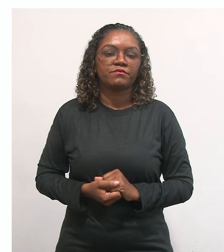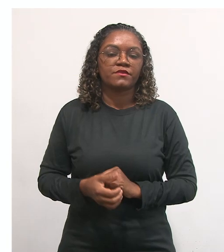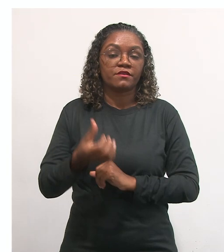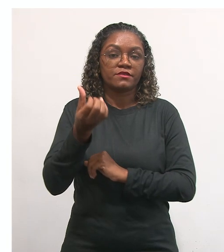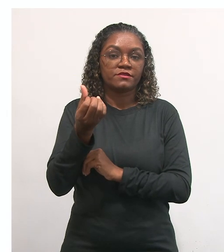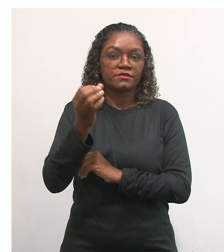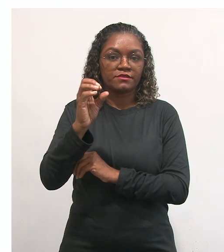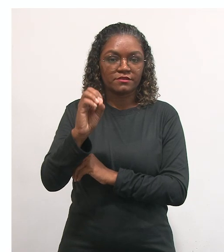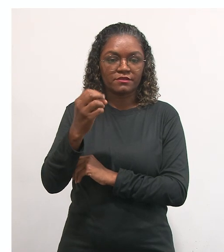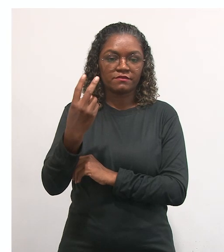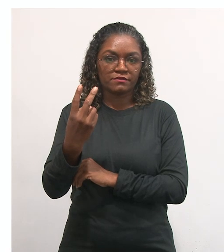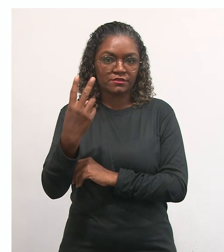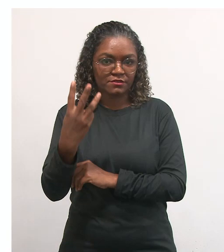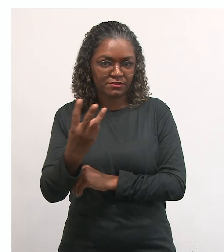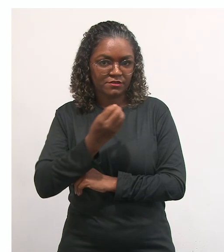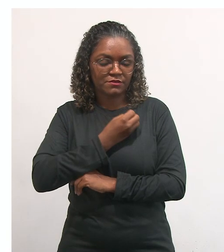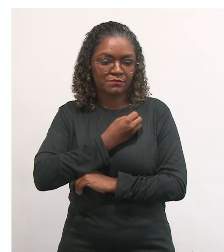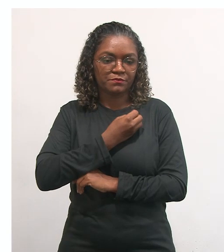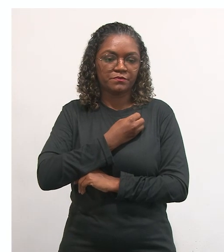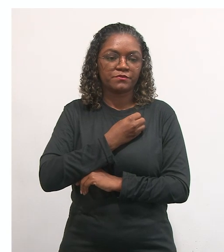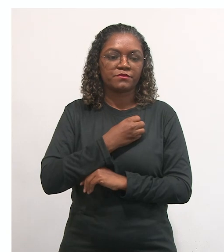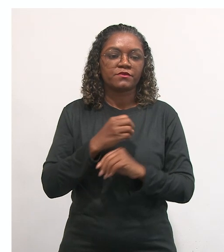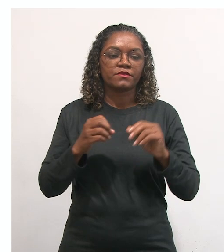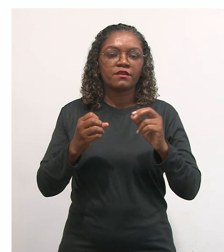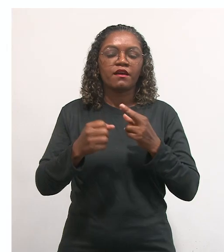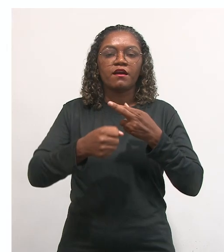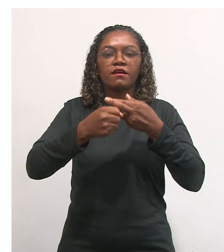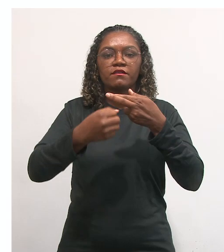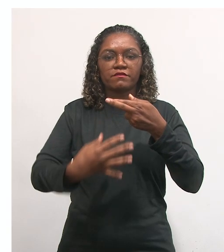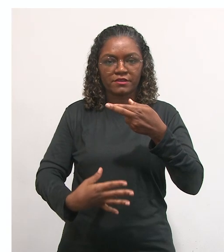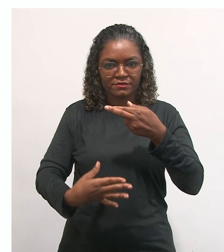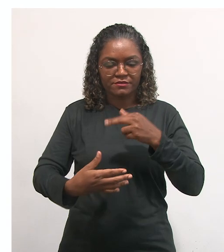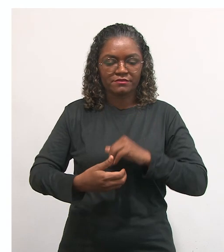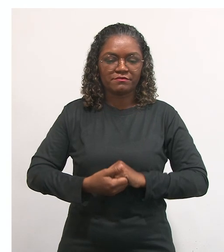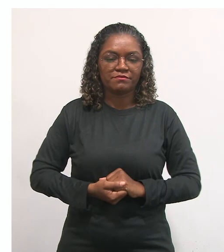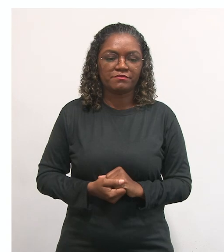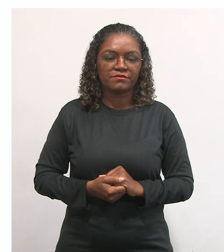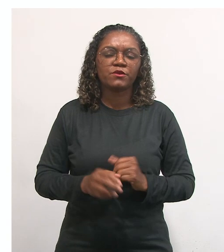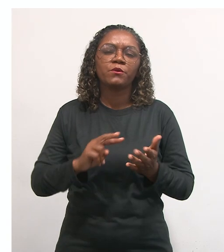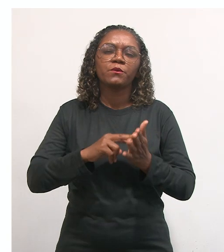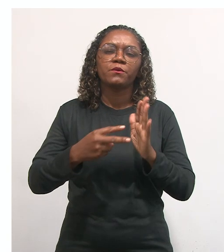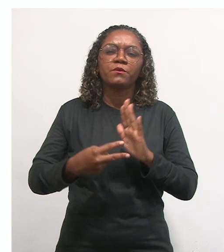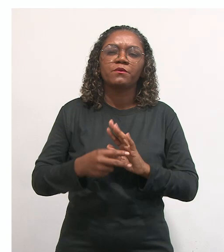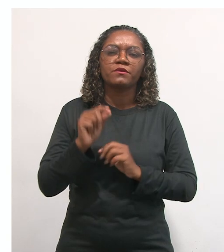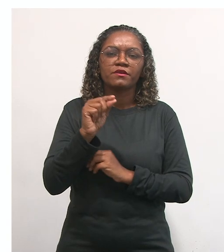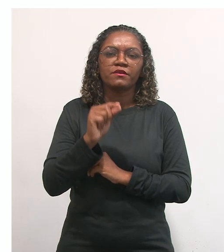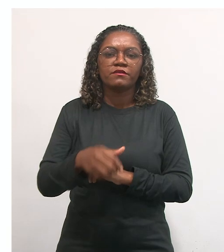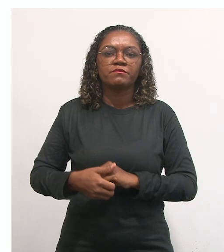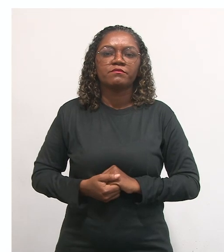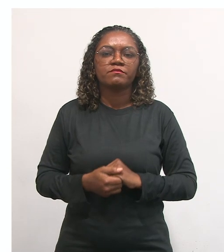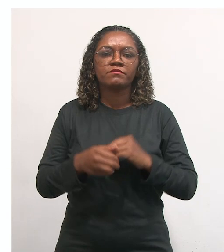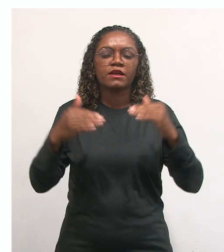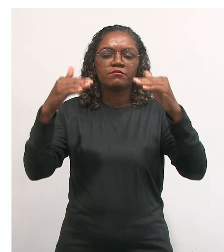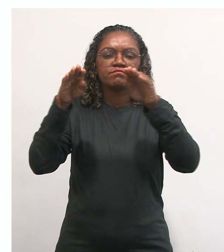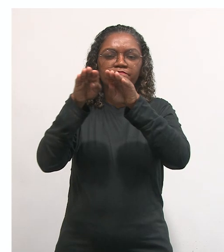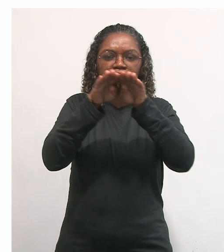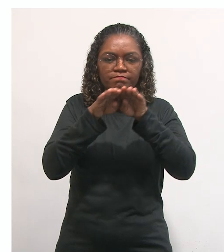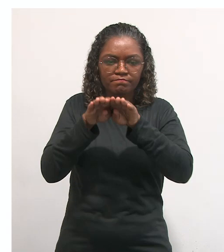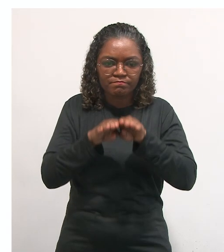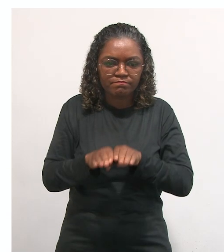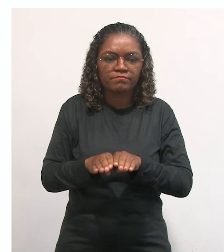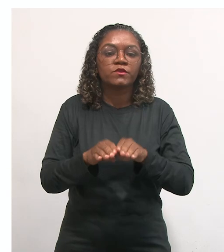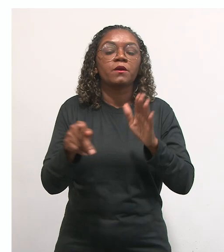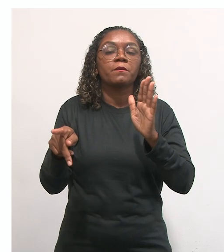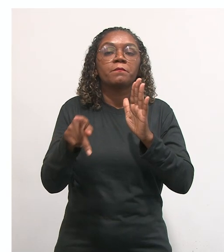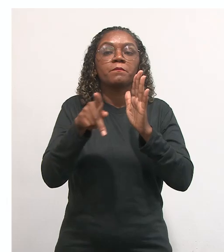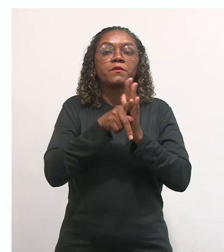ó a 60 23 né que são as referências que é um conjunto de é um conjunto padronizado de